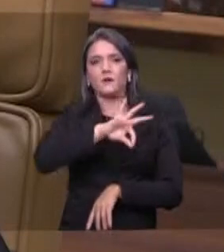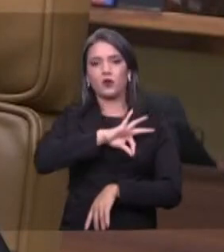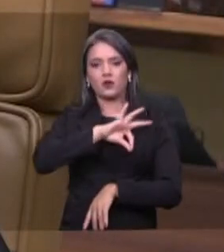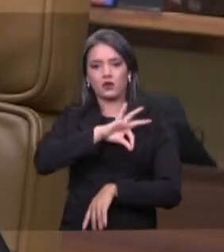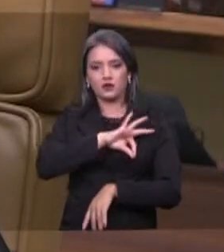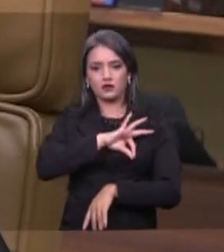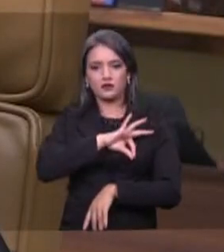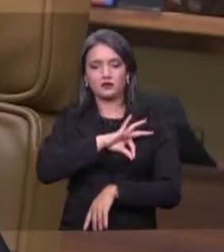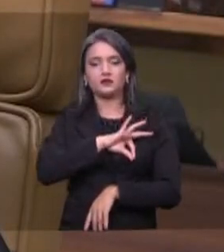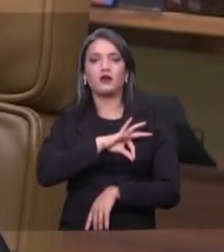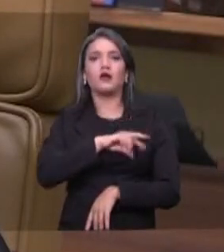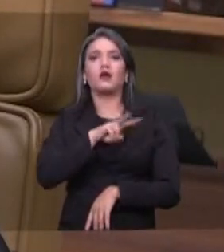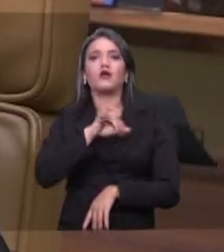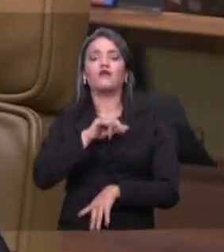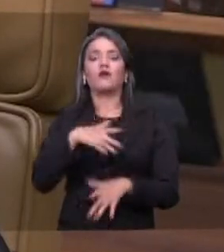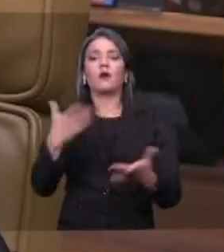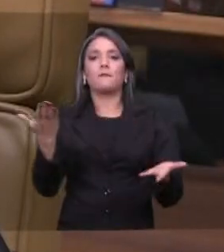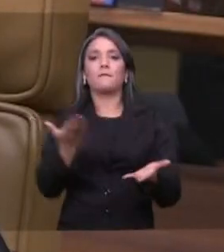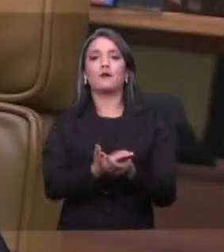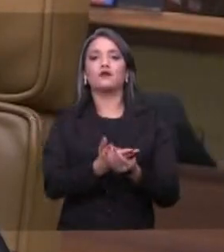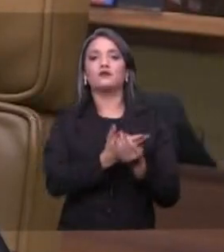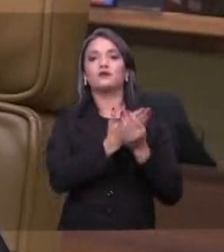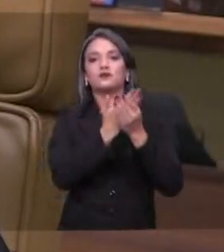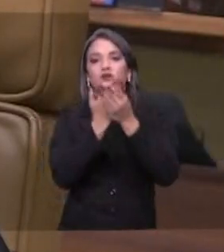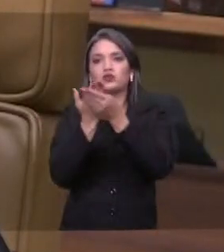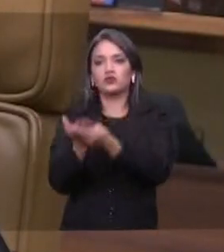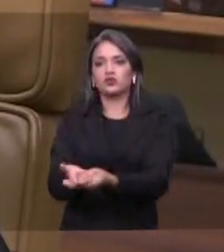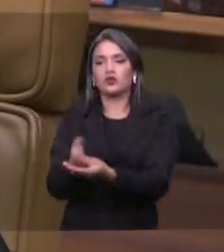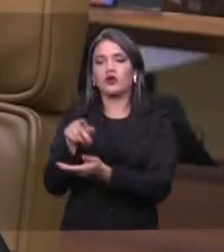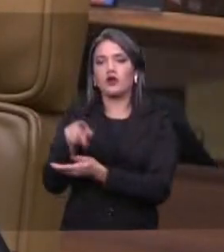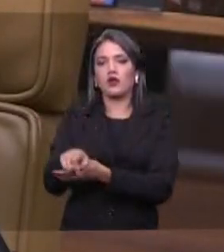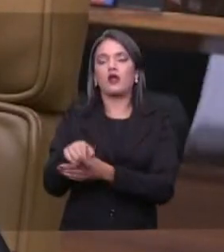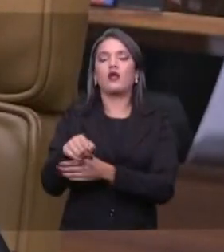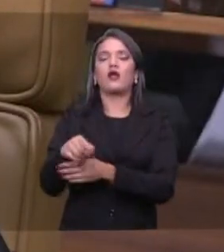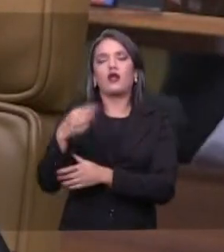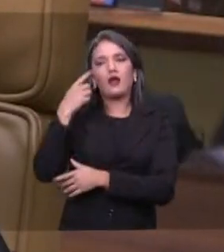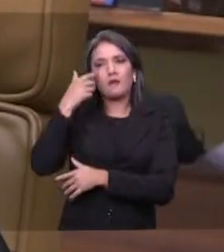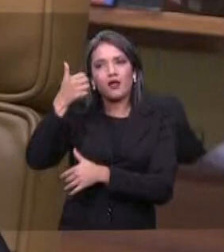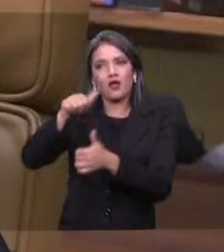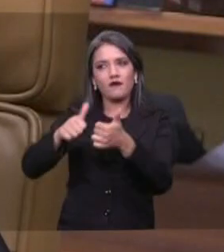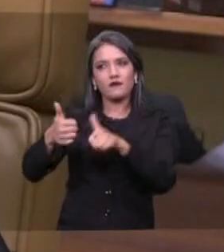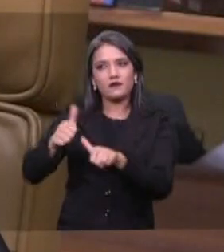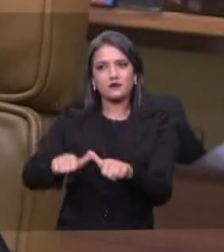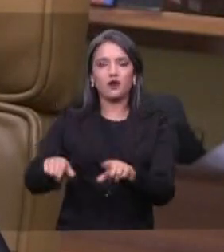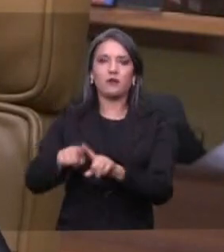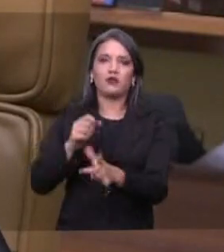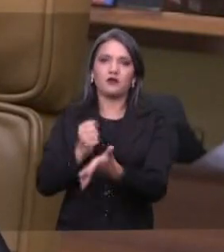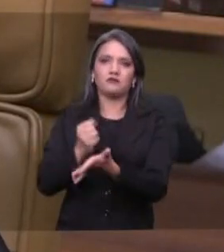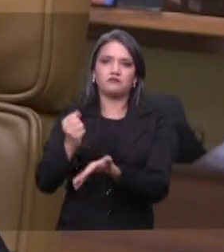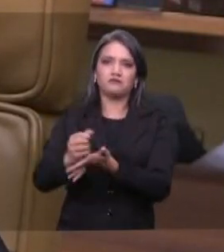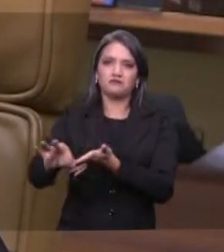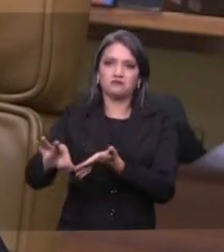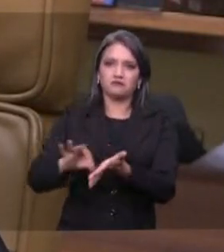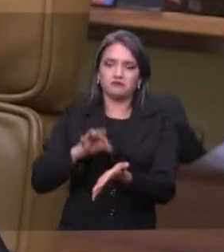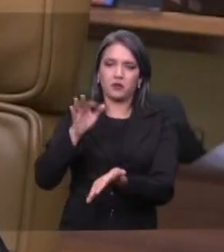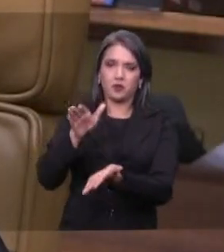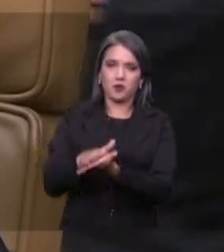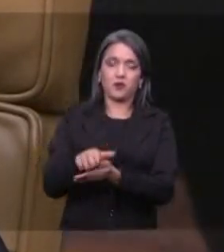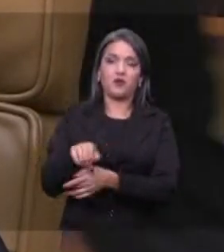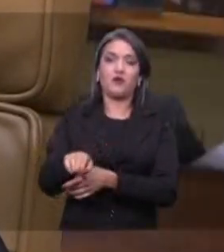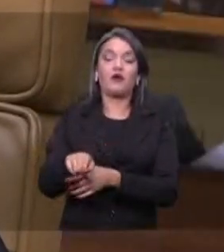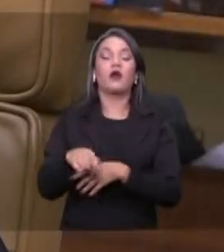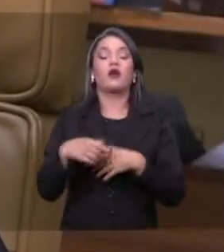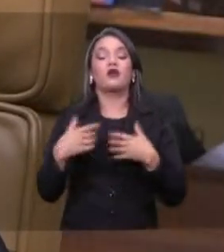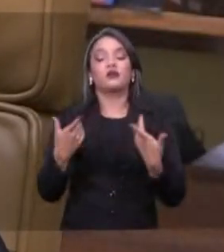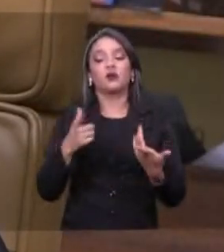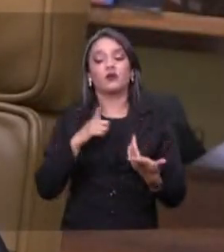e encaminhará os autos para a instância de revisão ministerial para fins de homologação na forma da lei. Com a